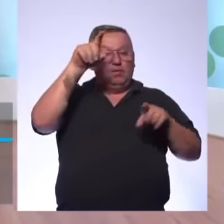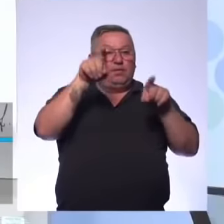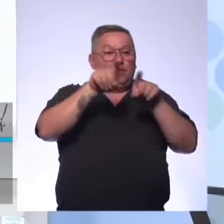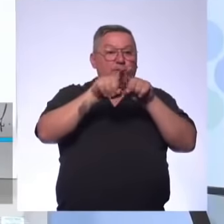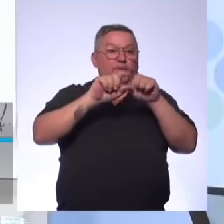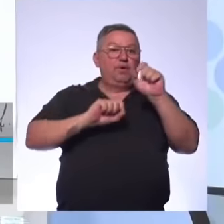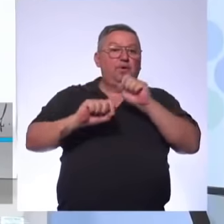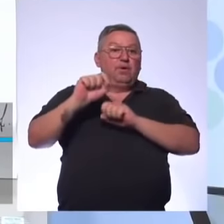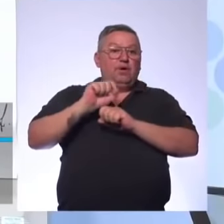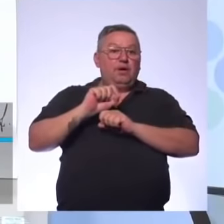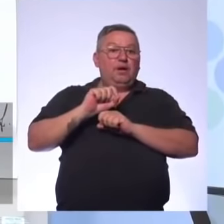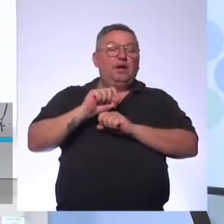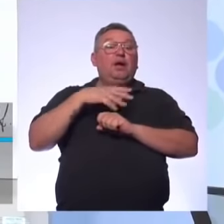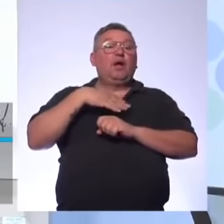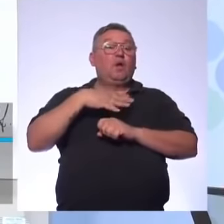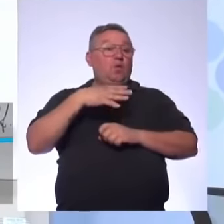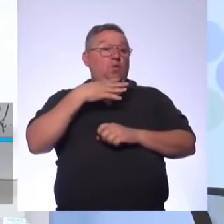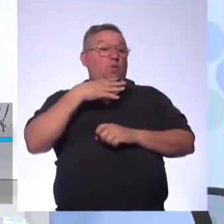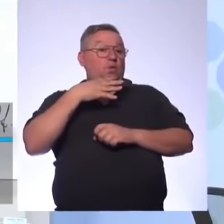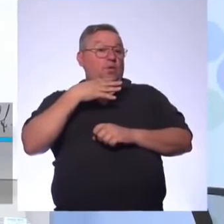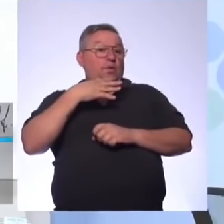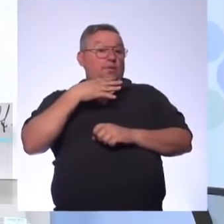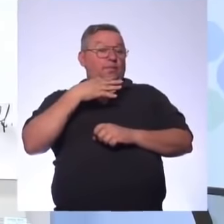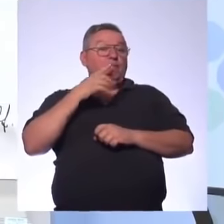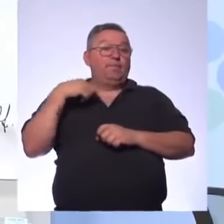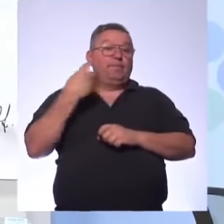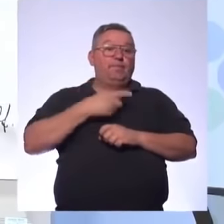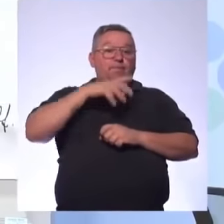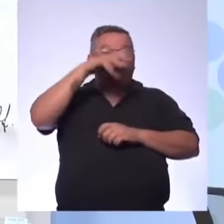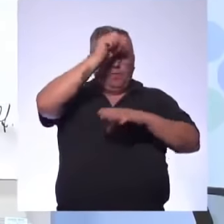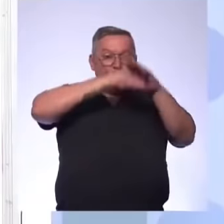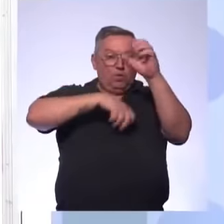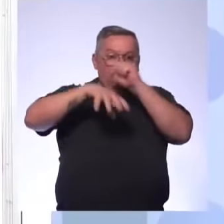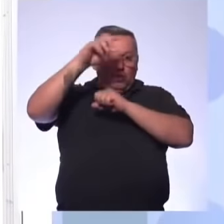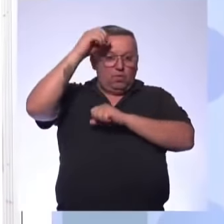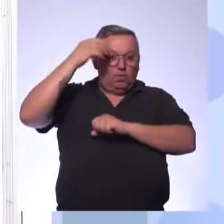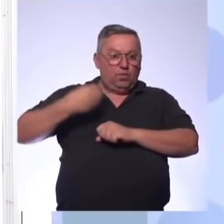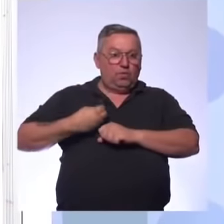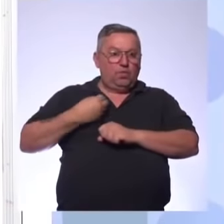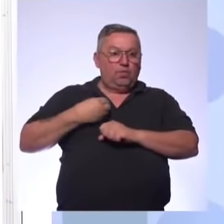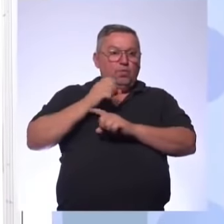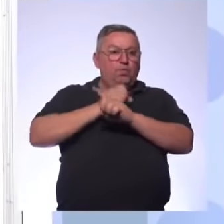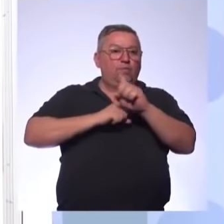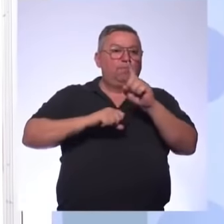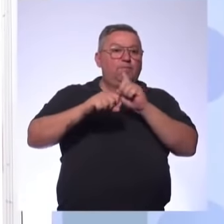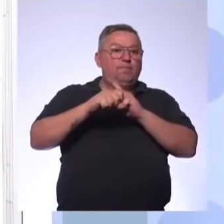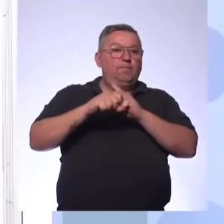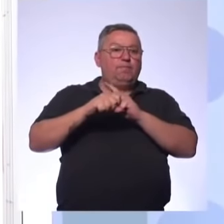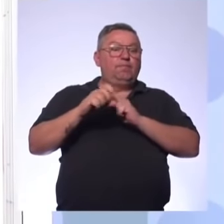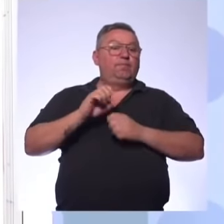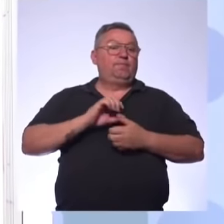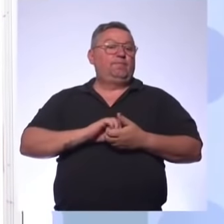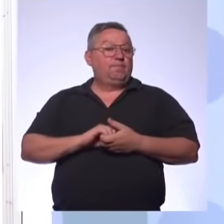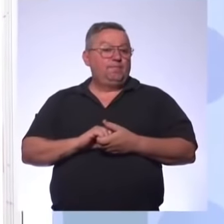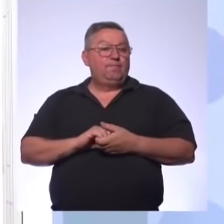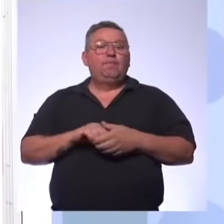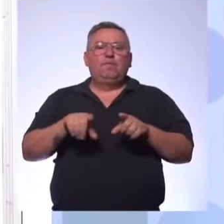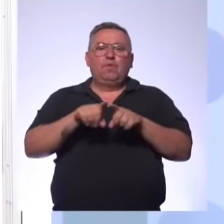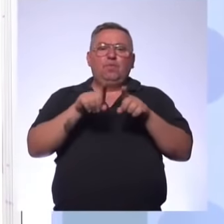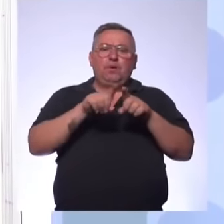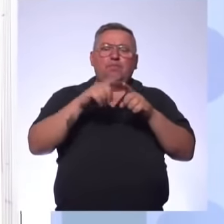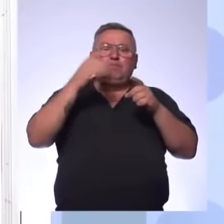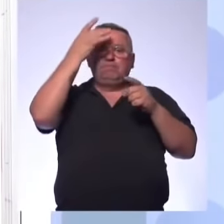o lambe reivers que é o conhecimento né que a gente adquire aí com convívio social também falamos sobre Shape o